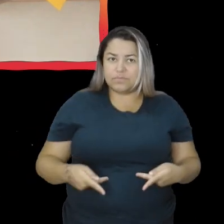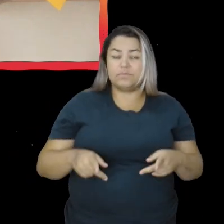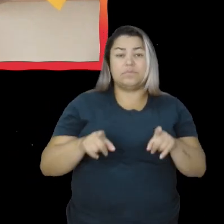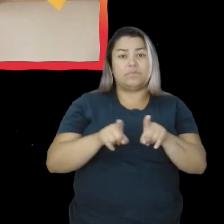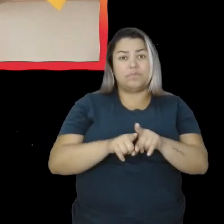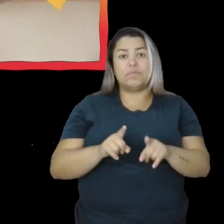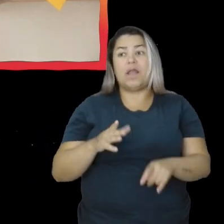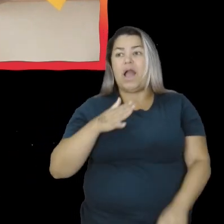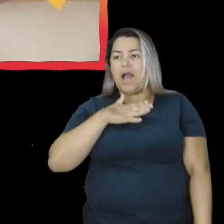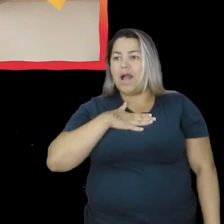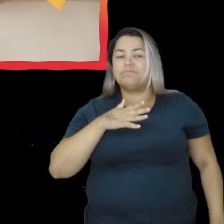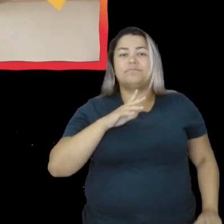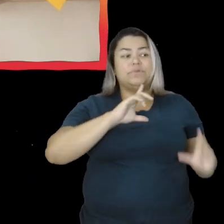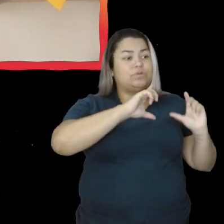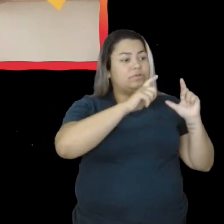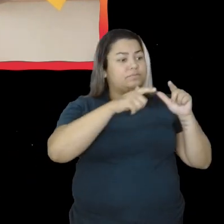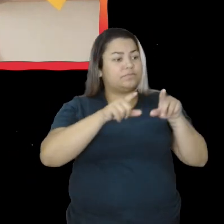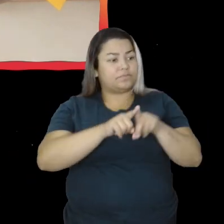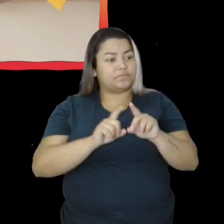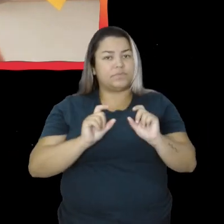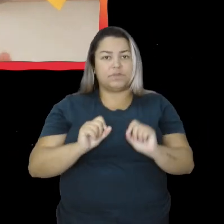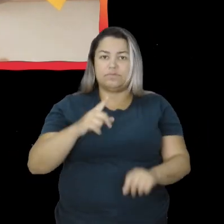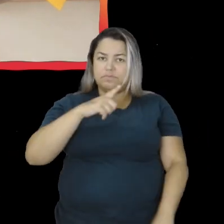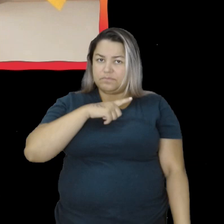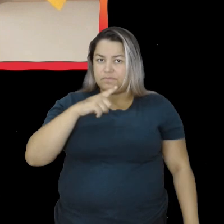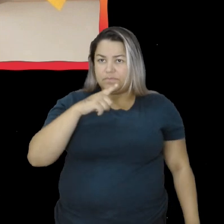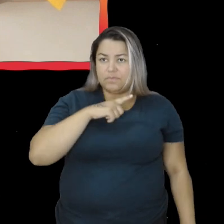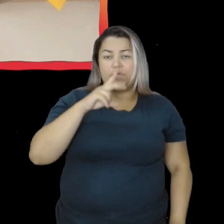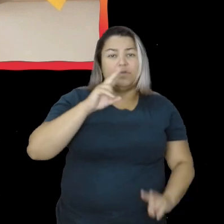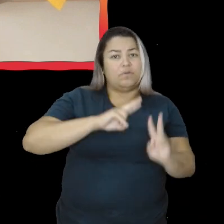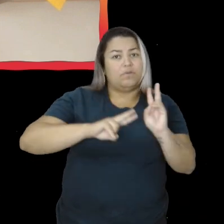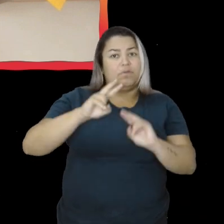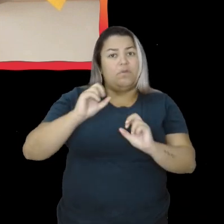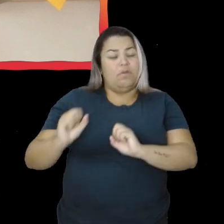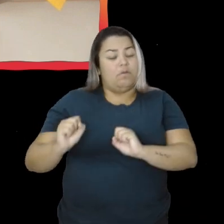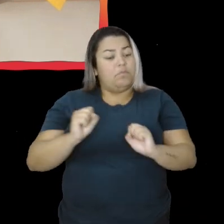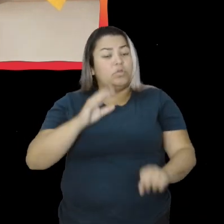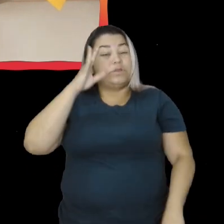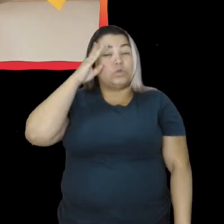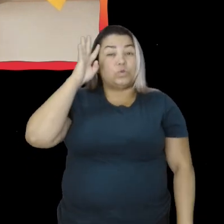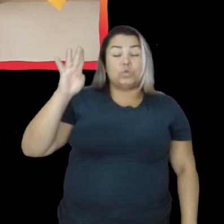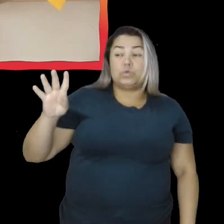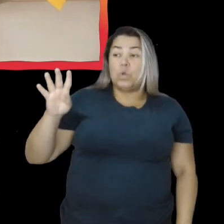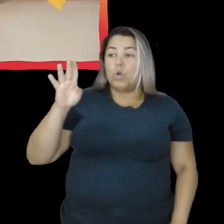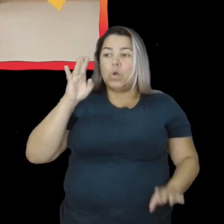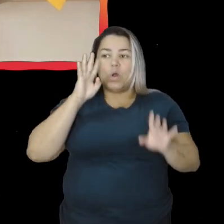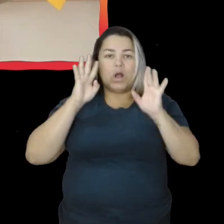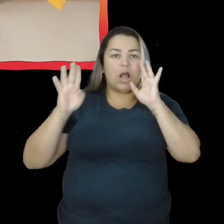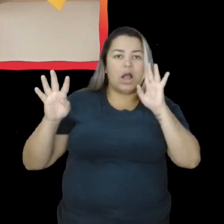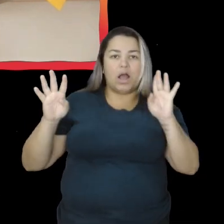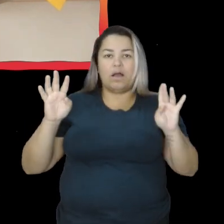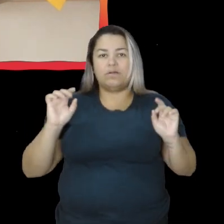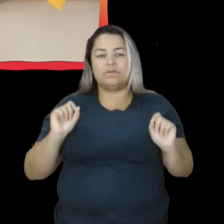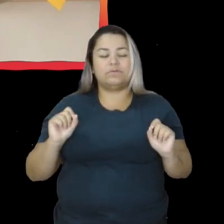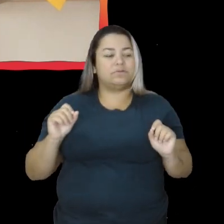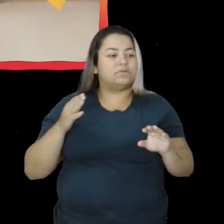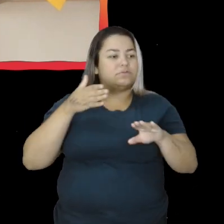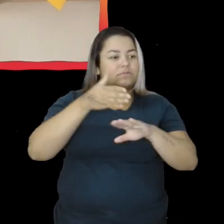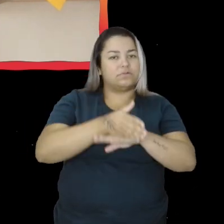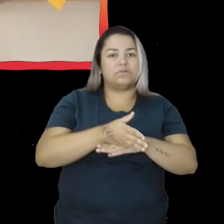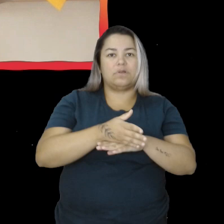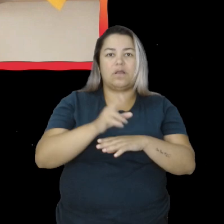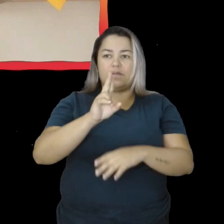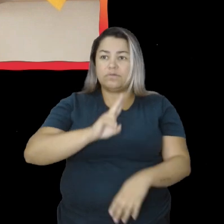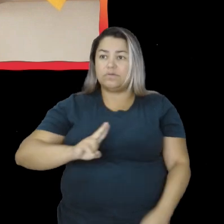minha geração é muito fruto desse processo da gente ter visto, a gente poder sonhar. Eu, adolescente, sonhava em entrar na universidade para estudar